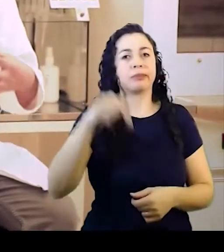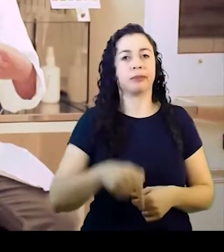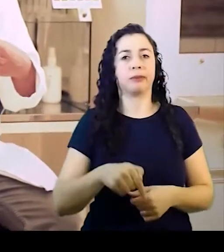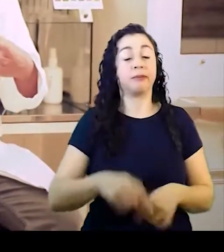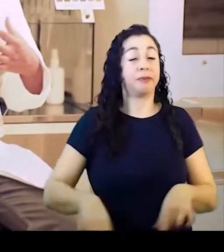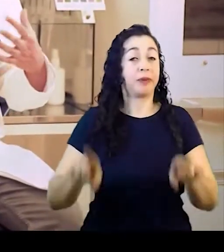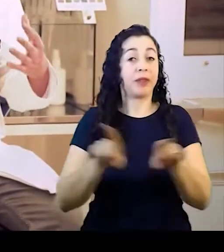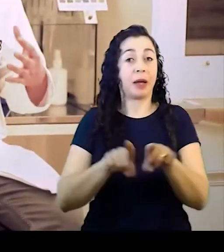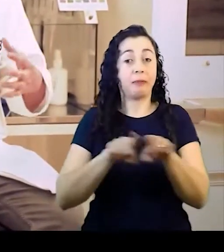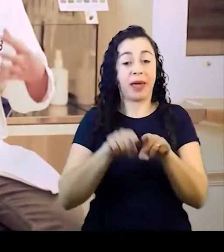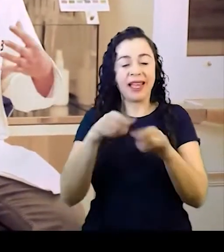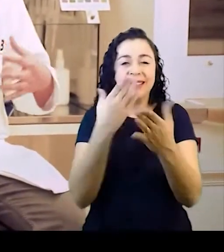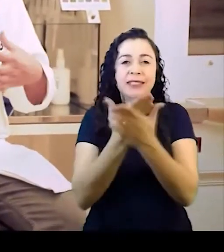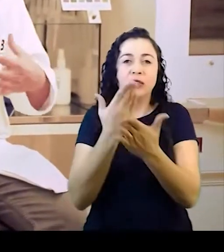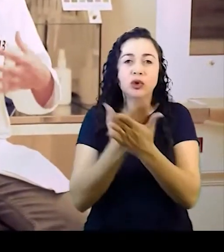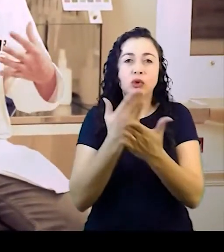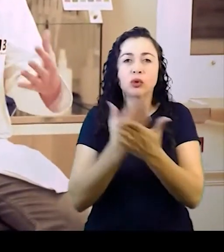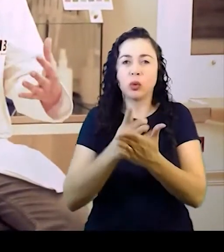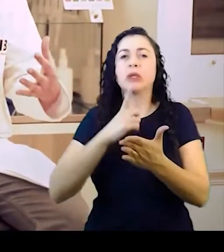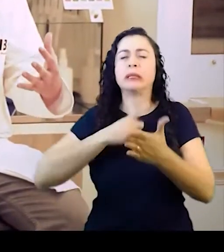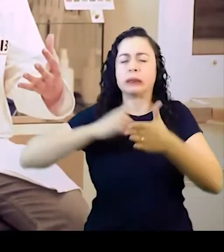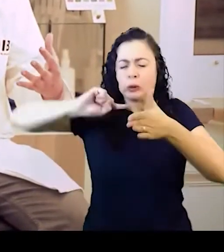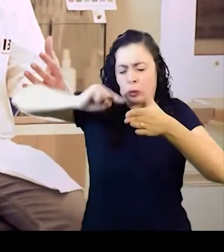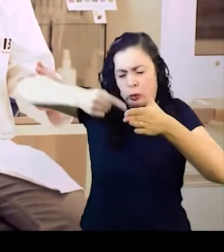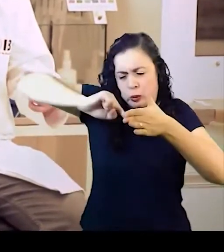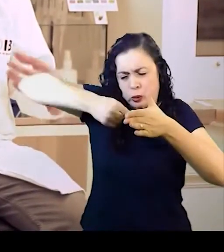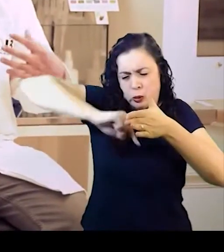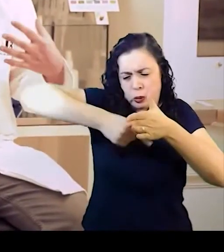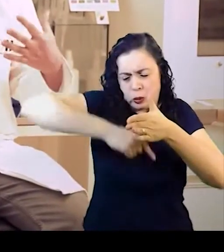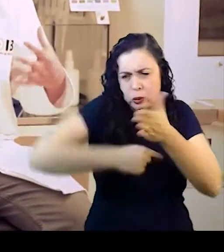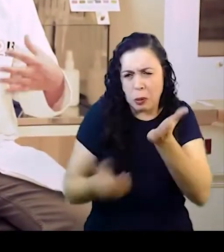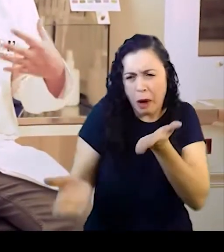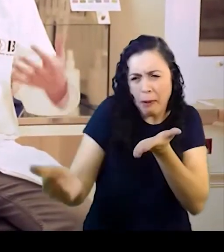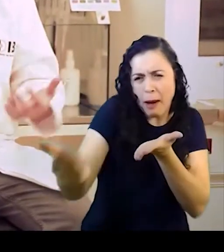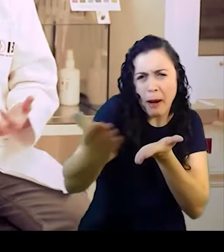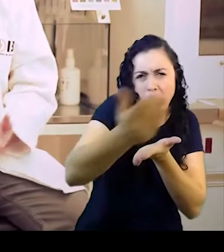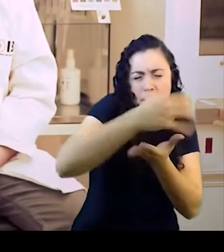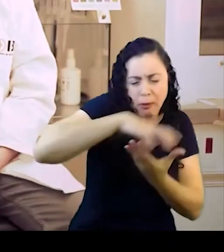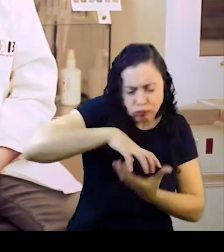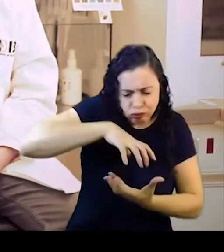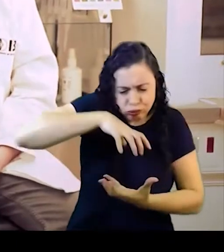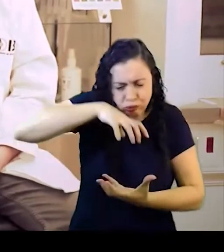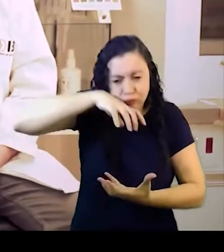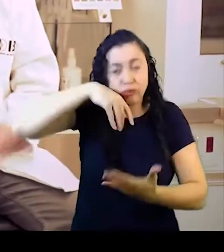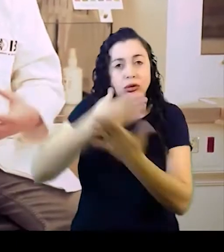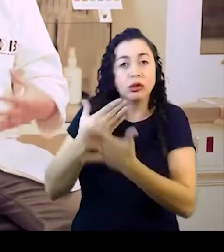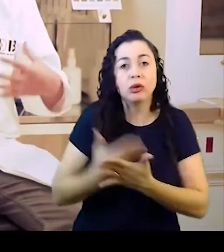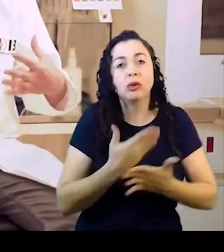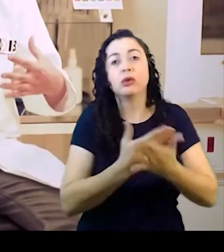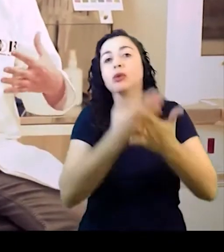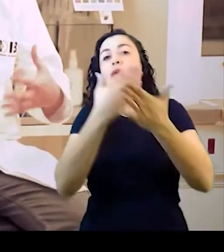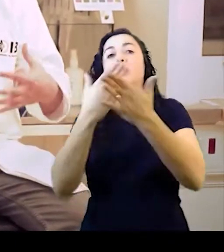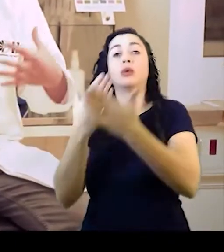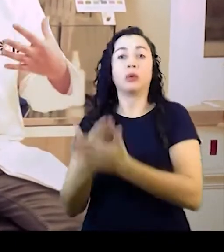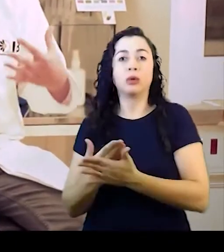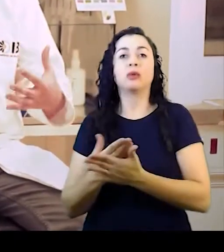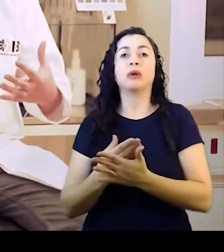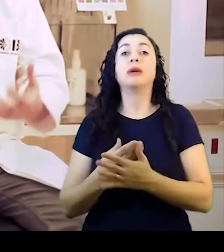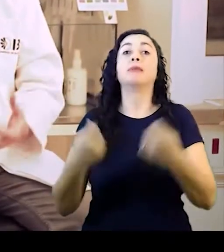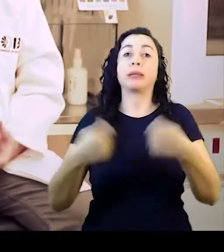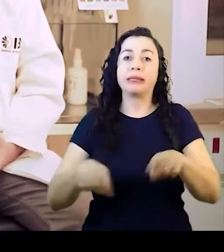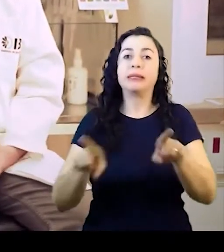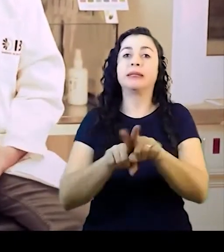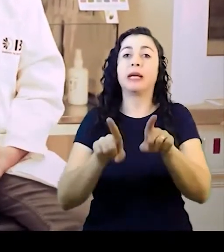vai ter toda uma parte pesada de análise de dados, que vai depender de um corpo de bioinformática